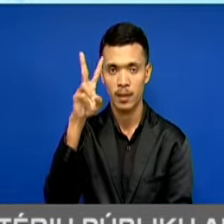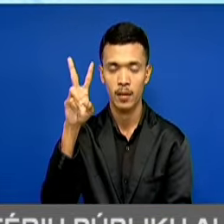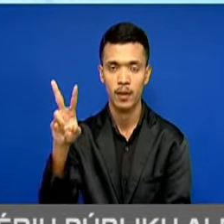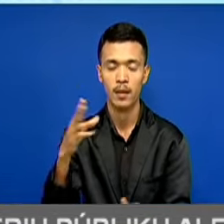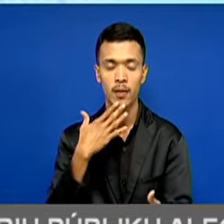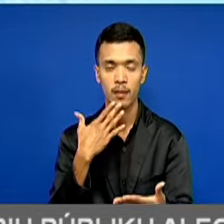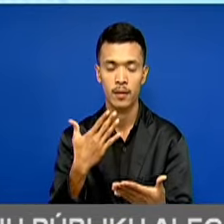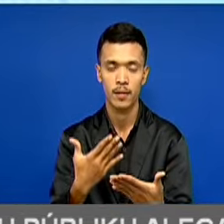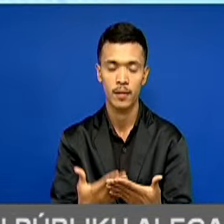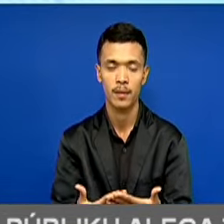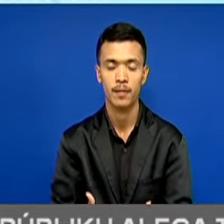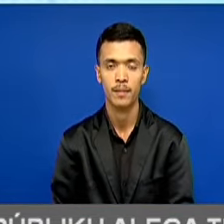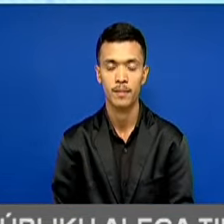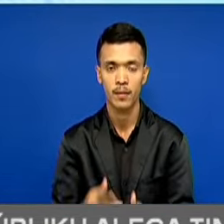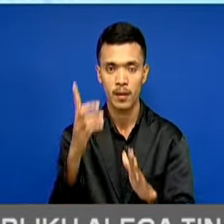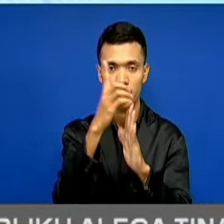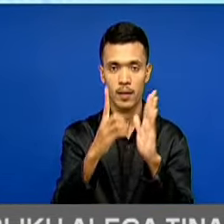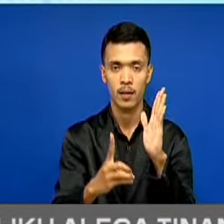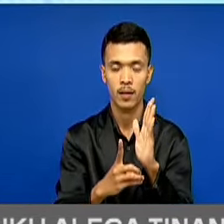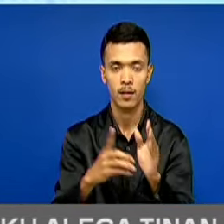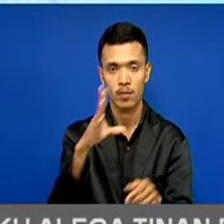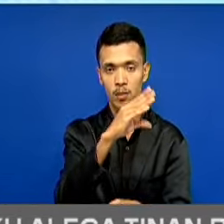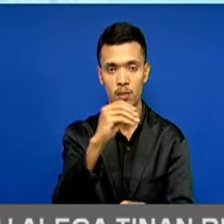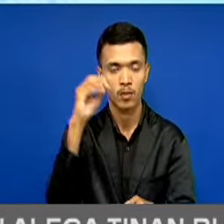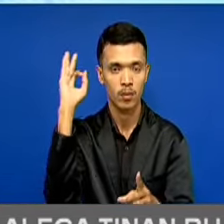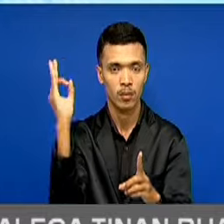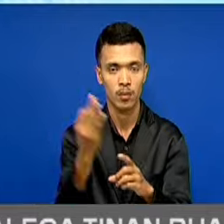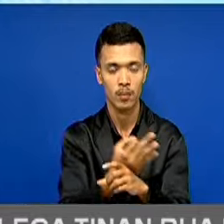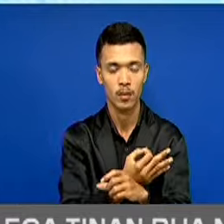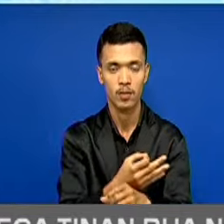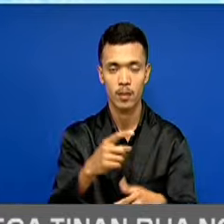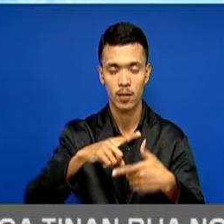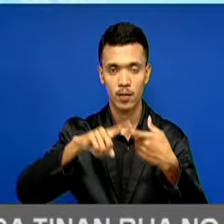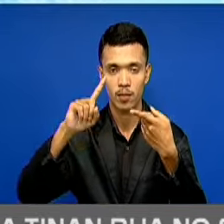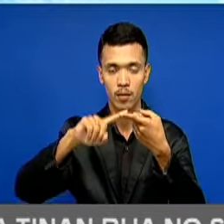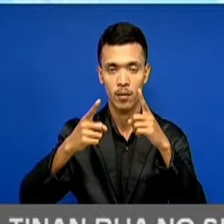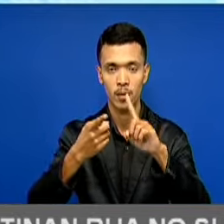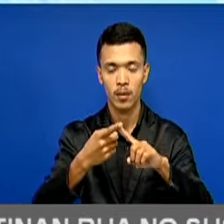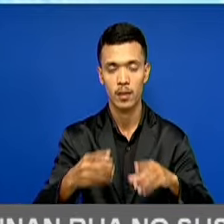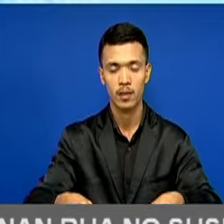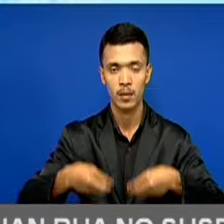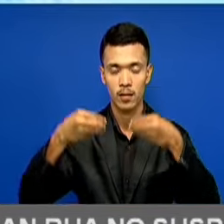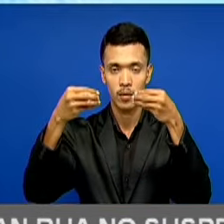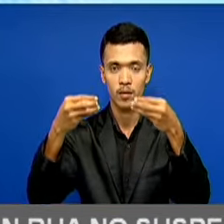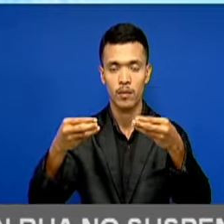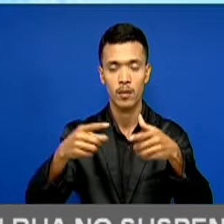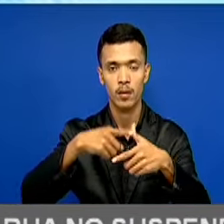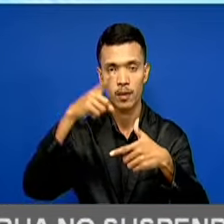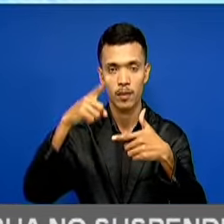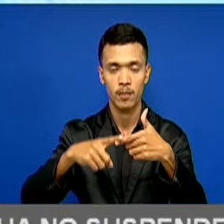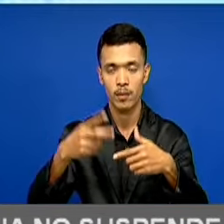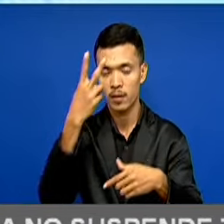detalhe dados no documento sernebe colega se submete mais, pois vamos ter